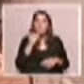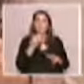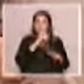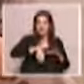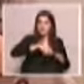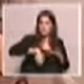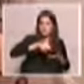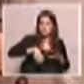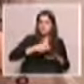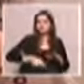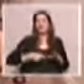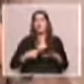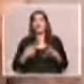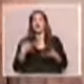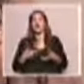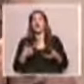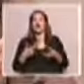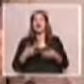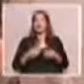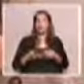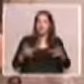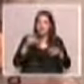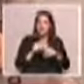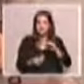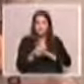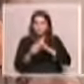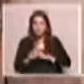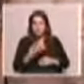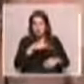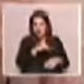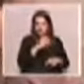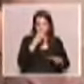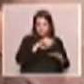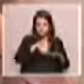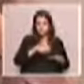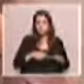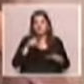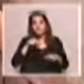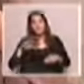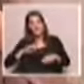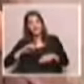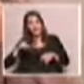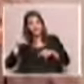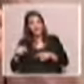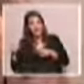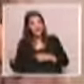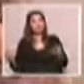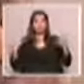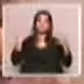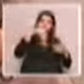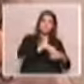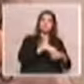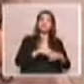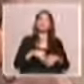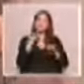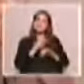e da inovação também gastronómica, integrar estes queijos e ensinar o